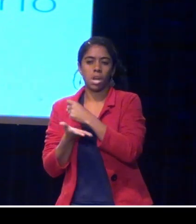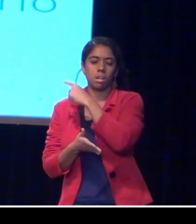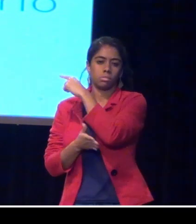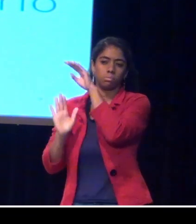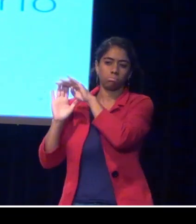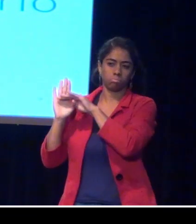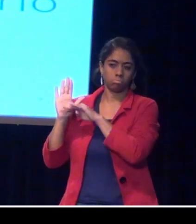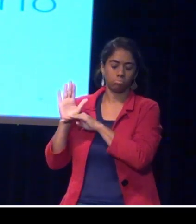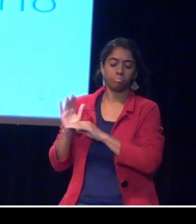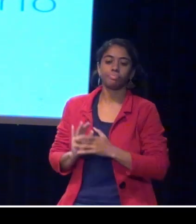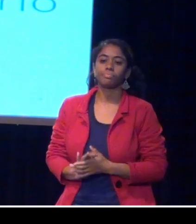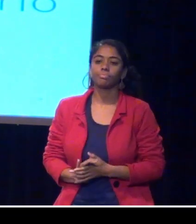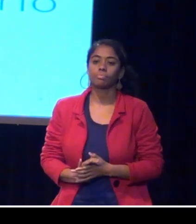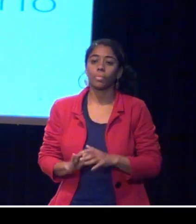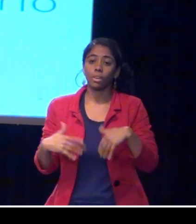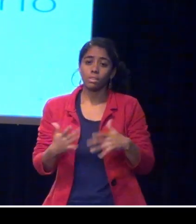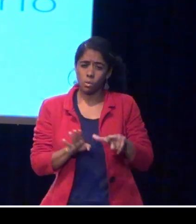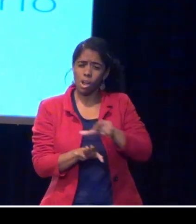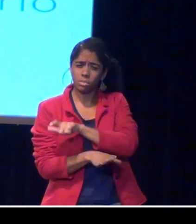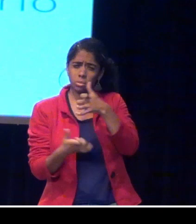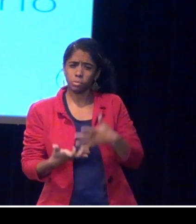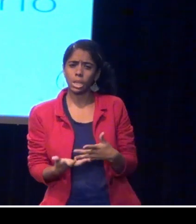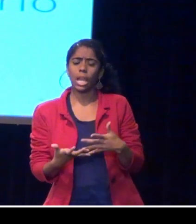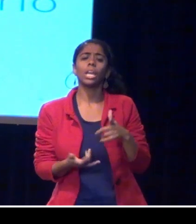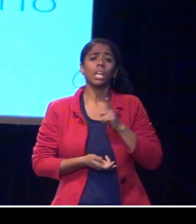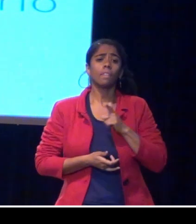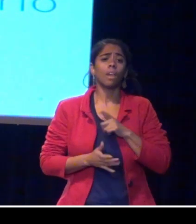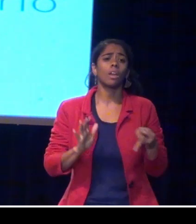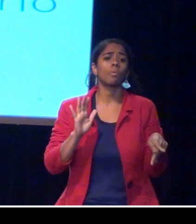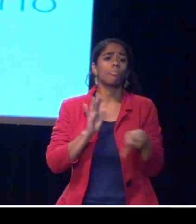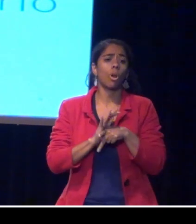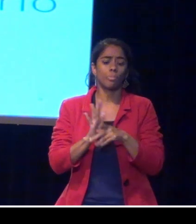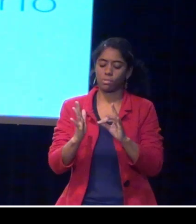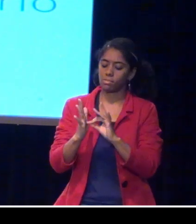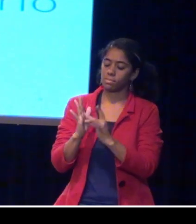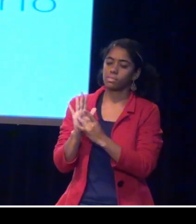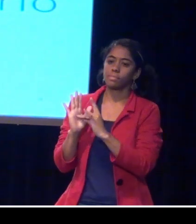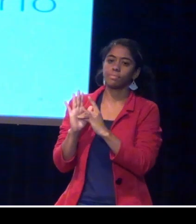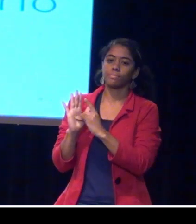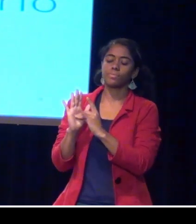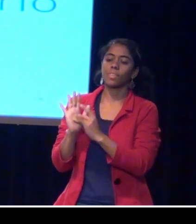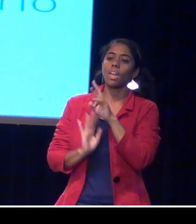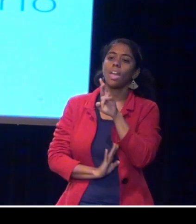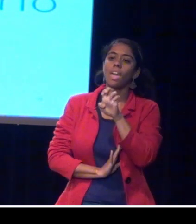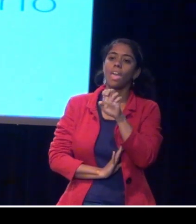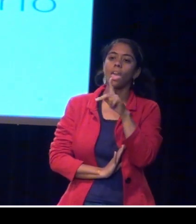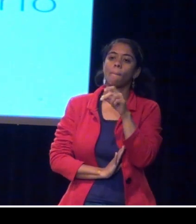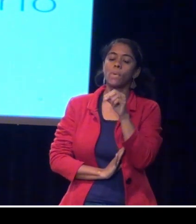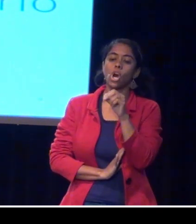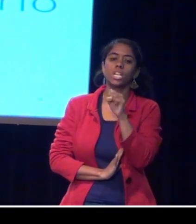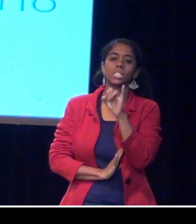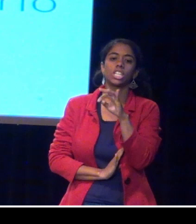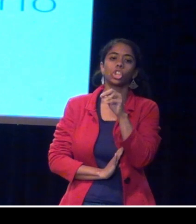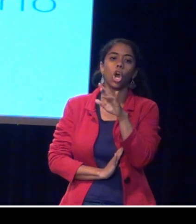E, como eu falei há pouco, a gente tem um repositório, o E. Se a gente fizer eu fiz essa pesquisa no